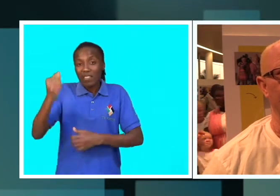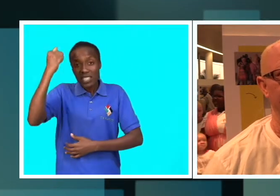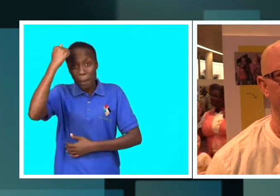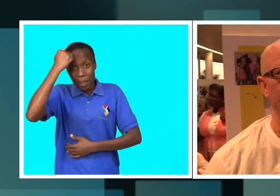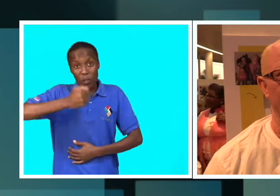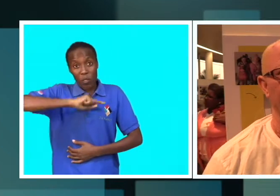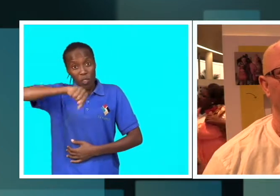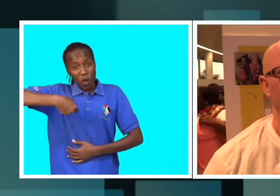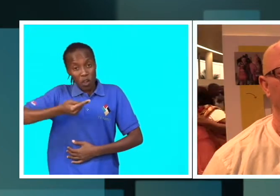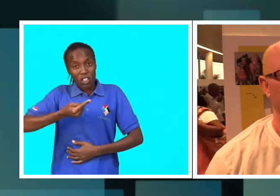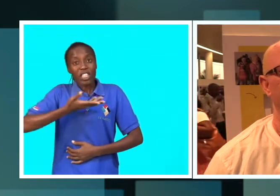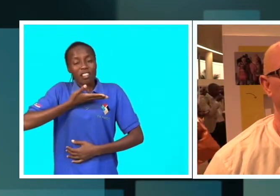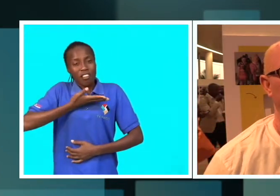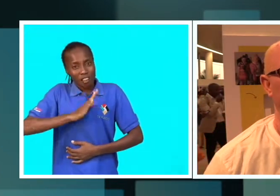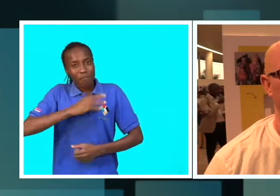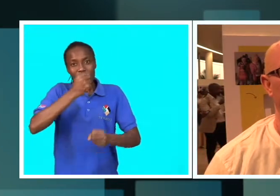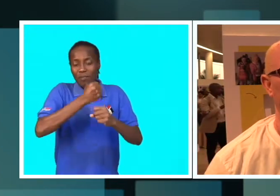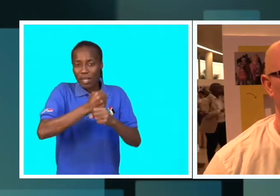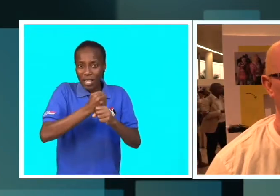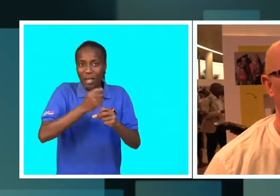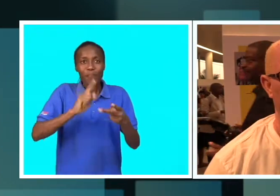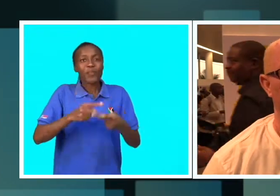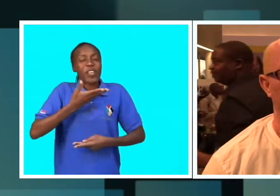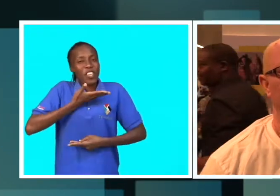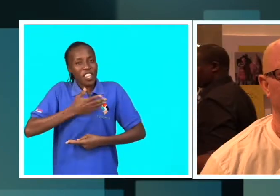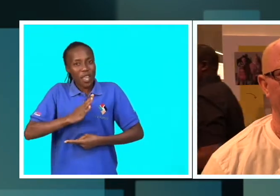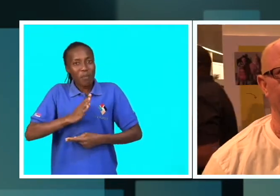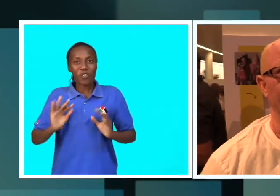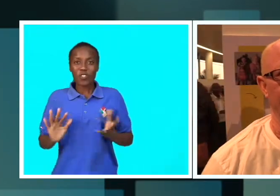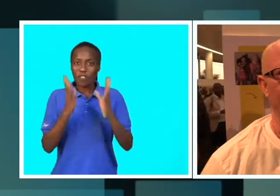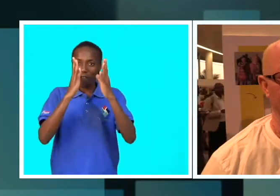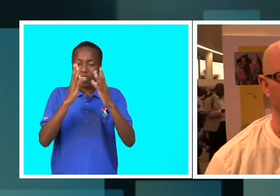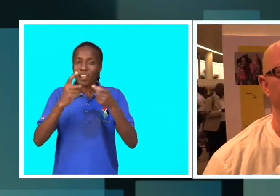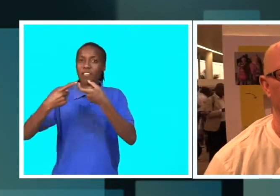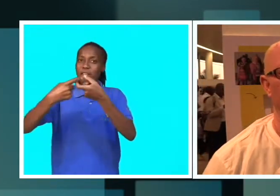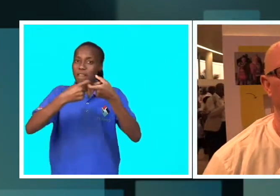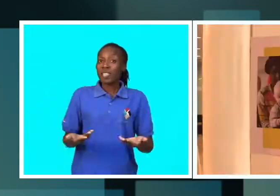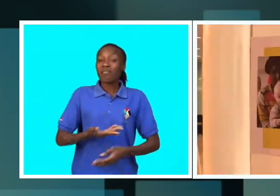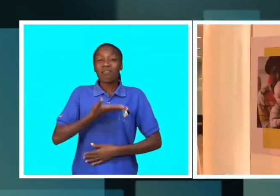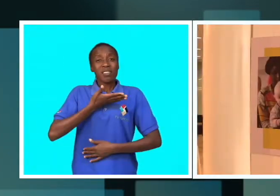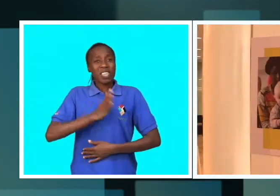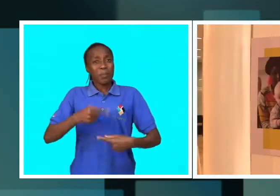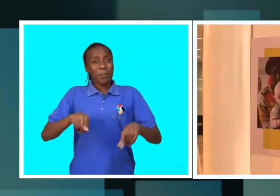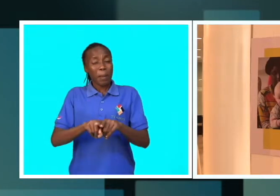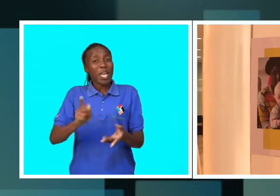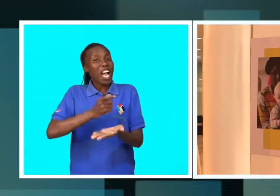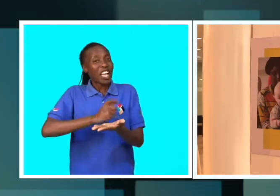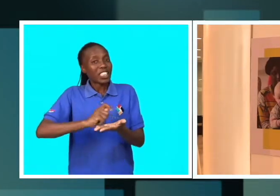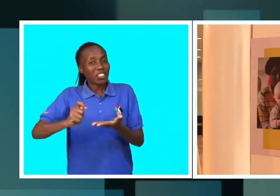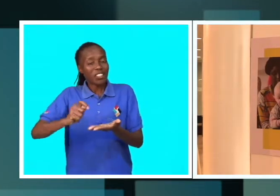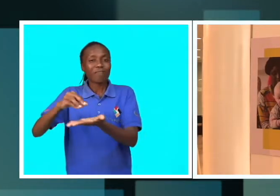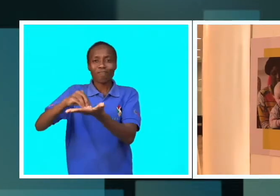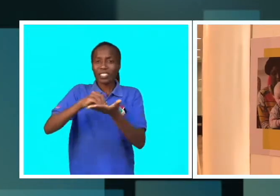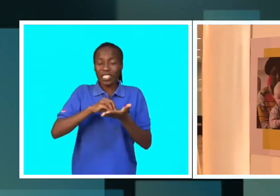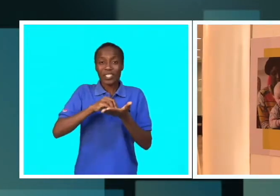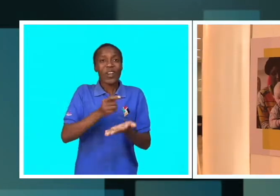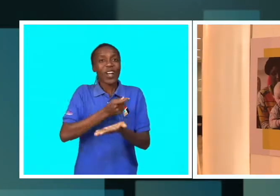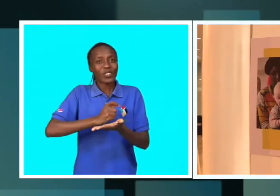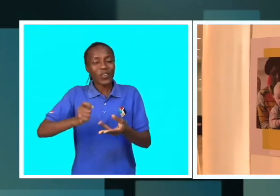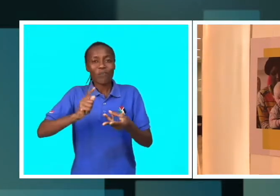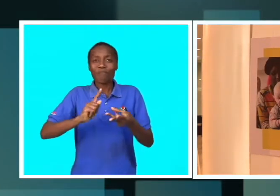de se saber que nós também precisamos trabalhar, precisamos viver, ter família. E precisamos também da escola, acesso à